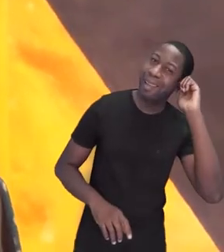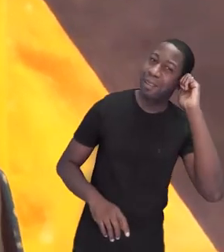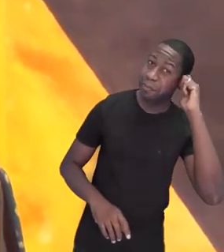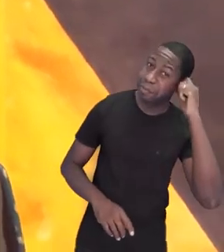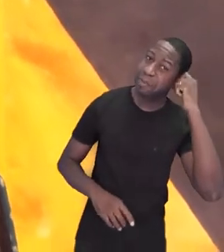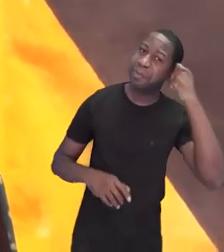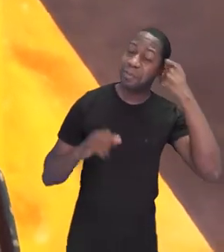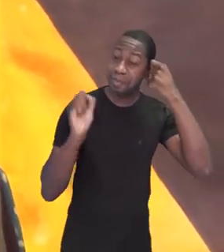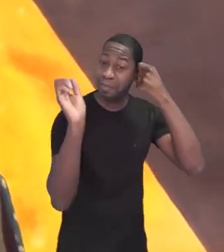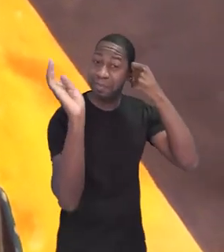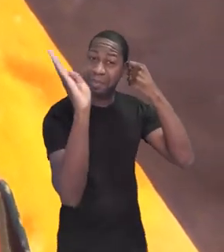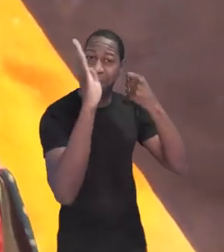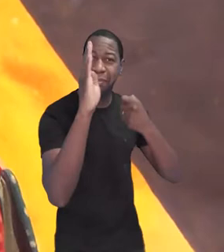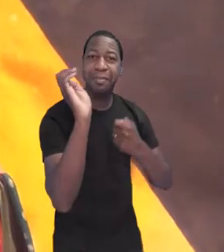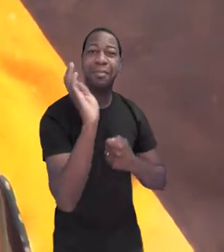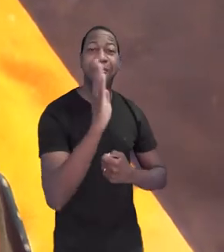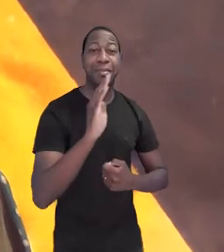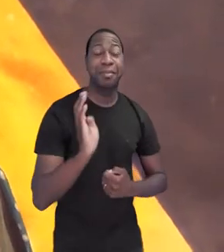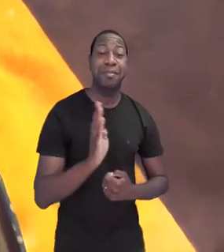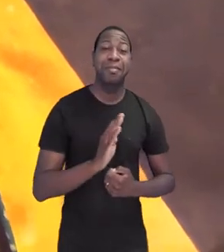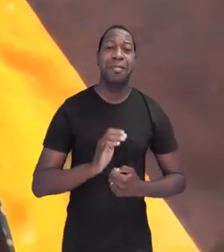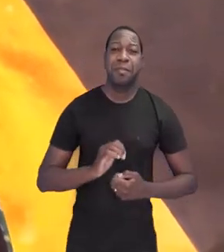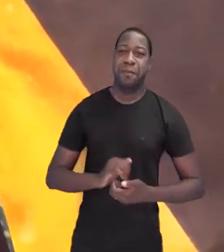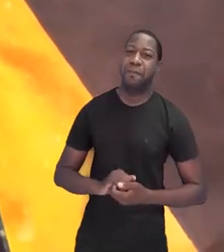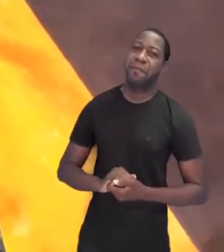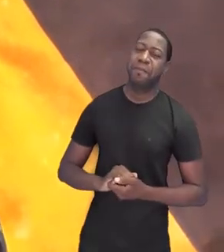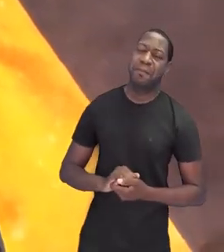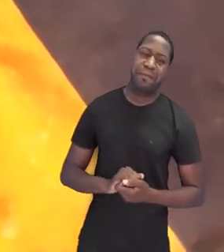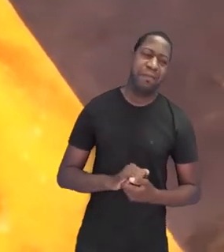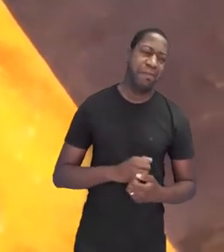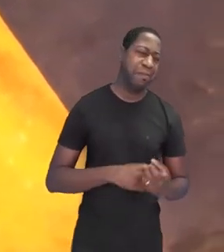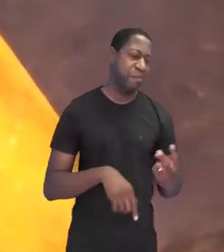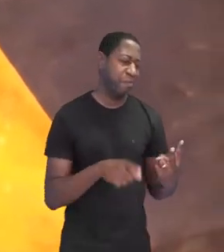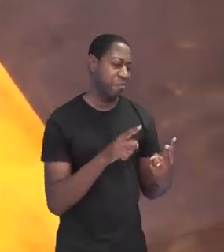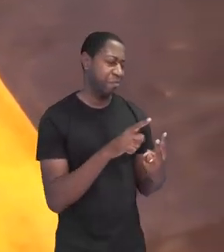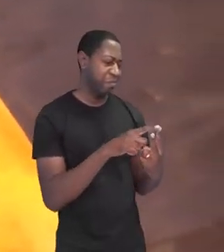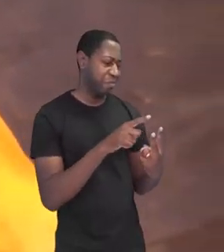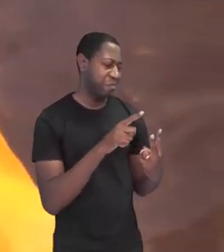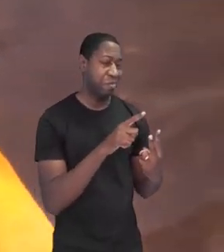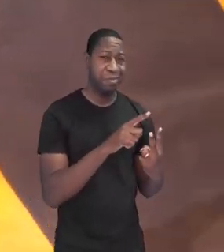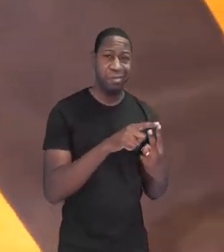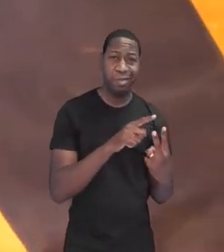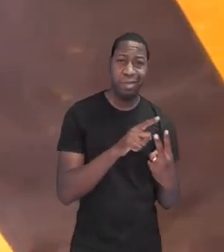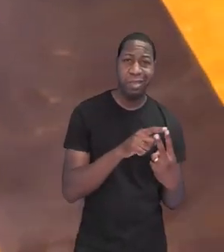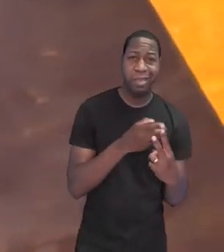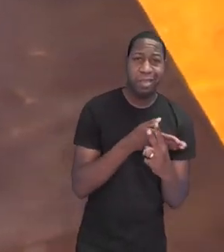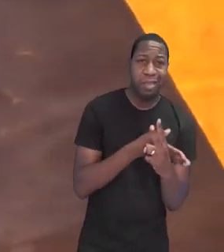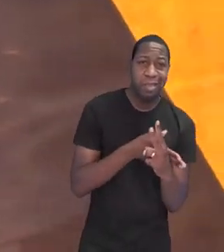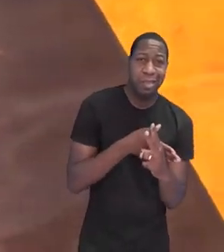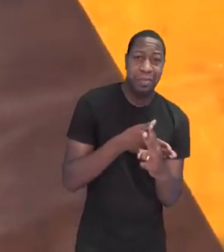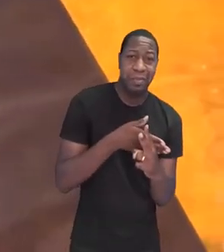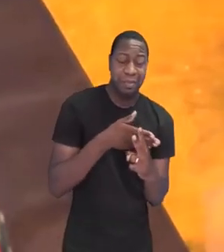Brasileira, uma era branca, outra era preta.